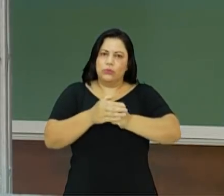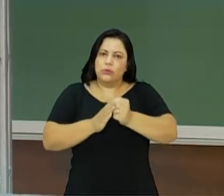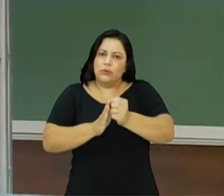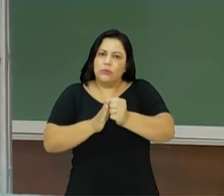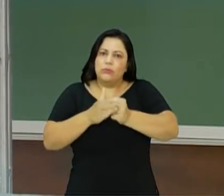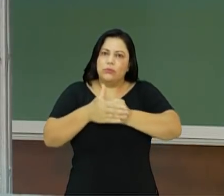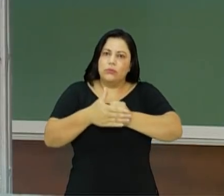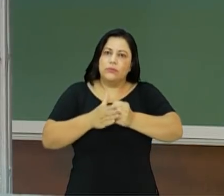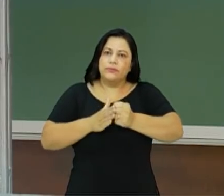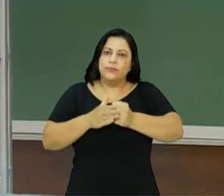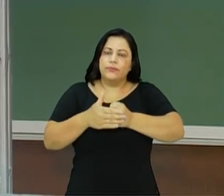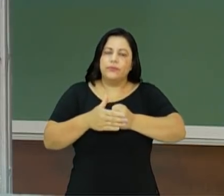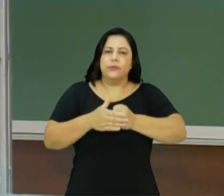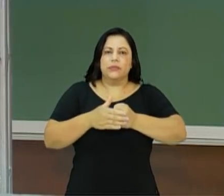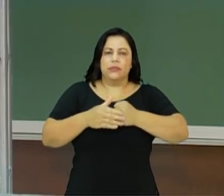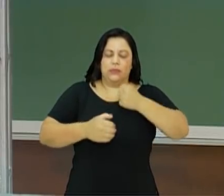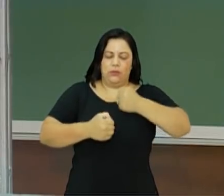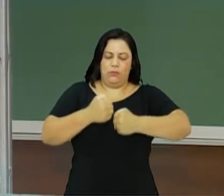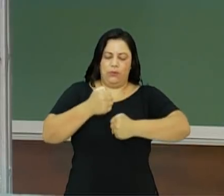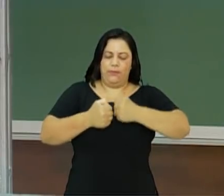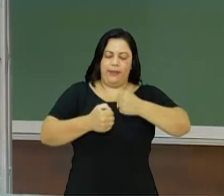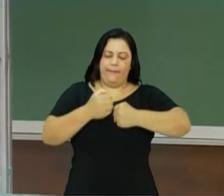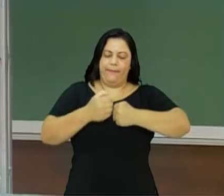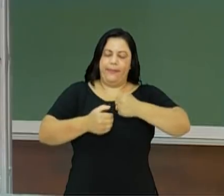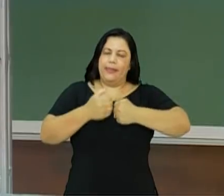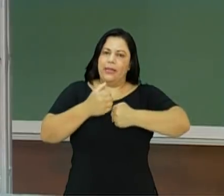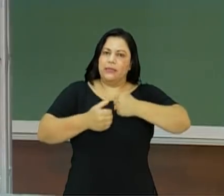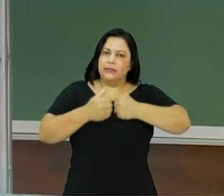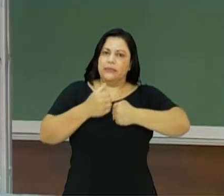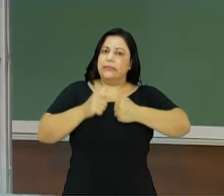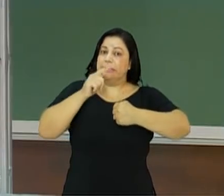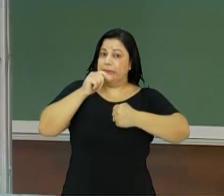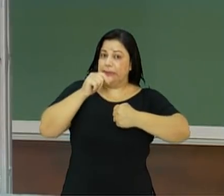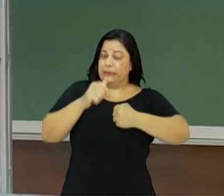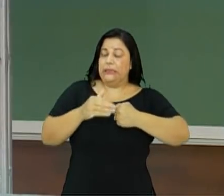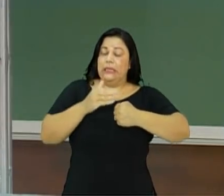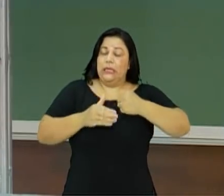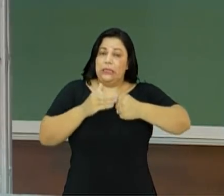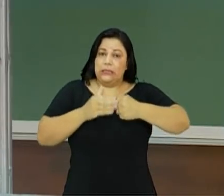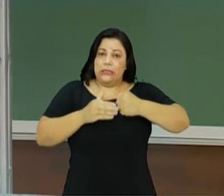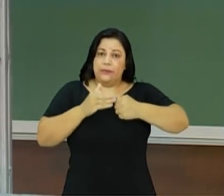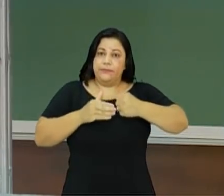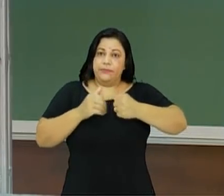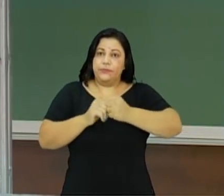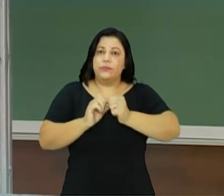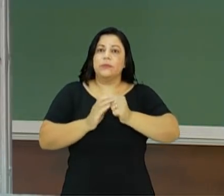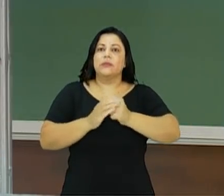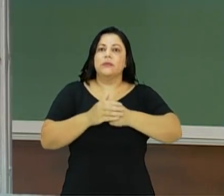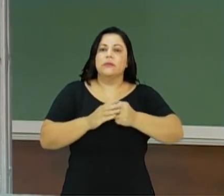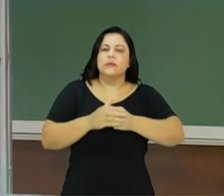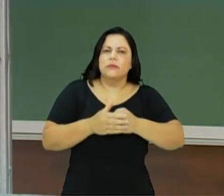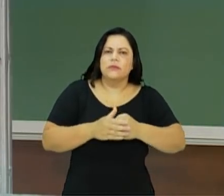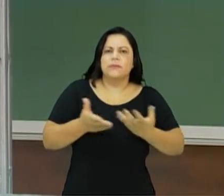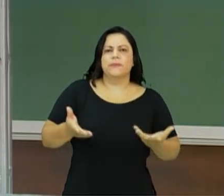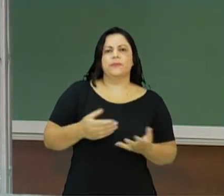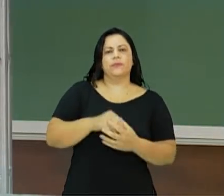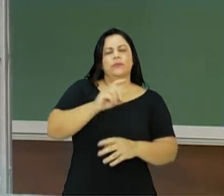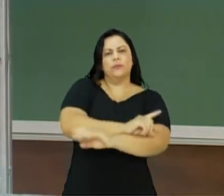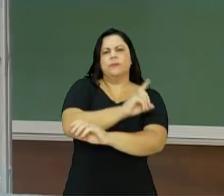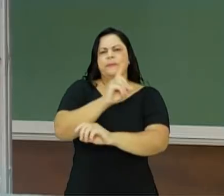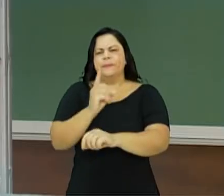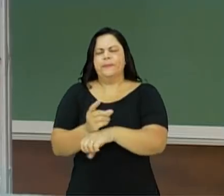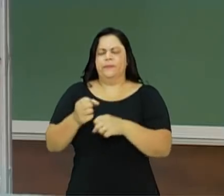ele vai recebendo impacto e, logicamente, durante o dia, ele vai, assim, sendo espremido,